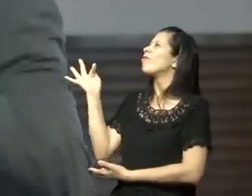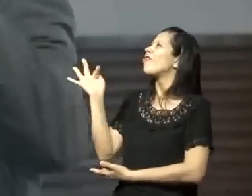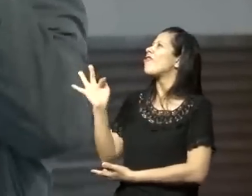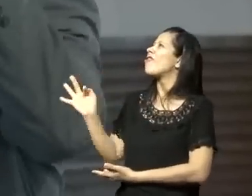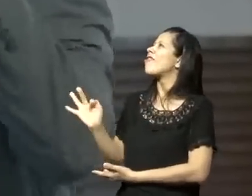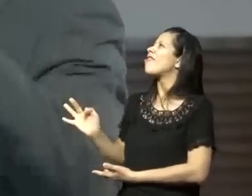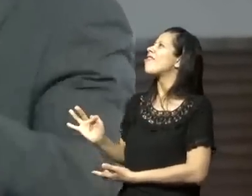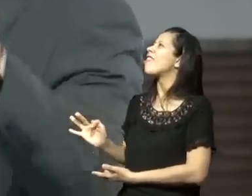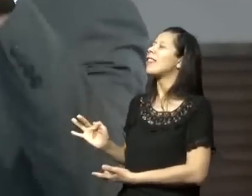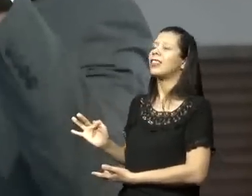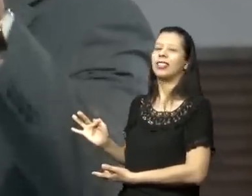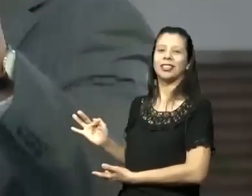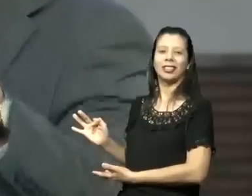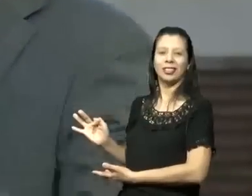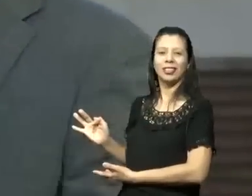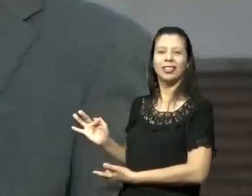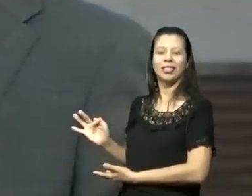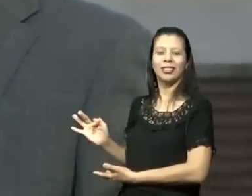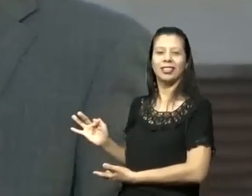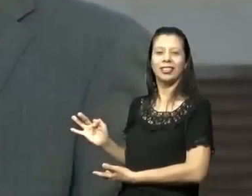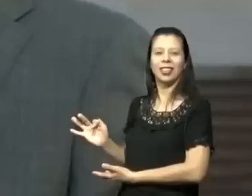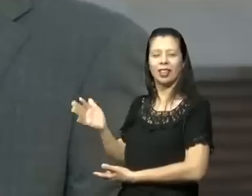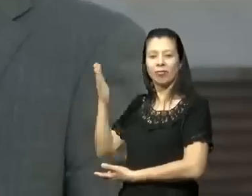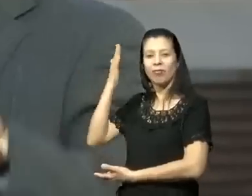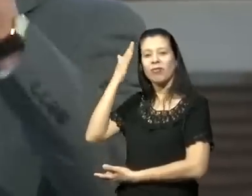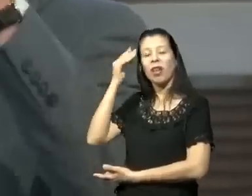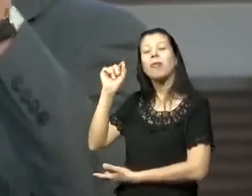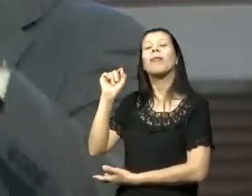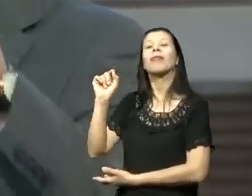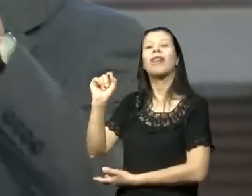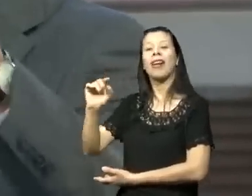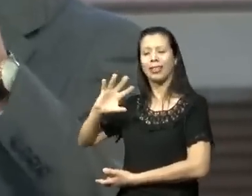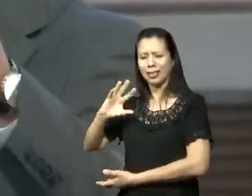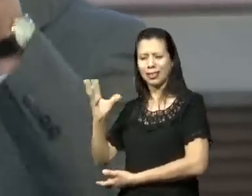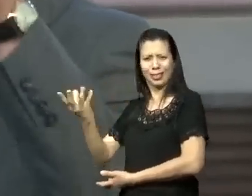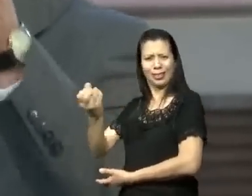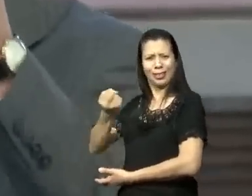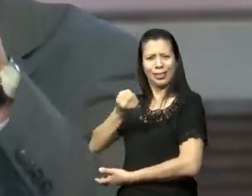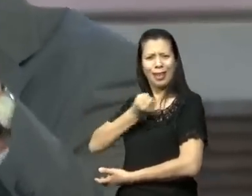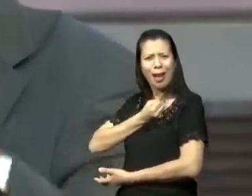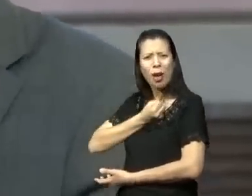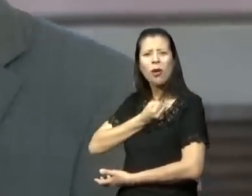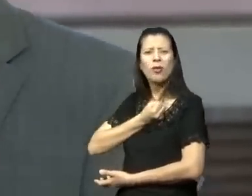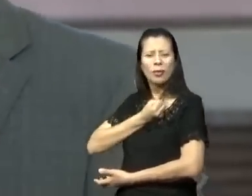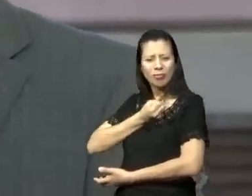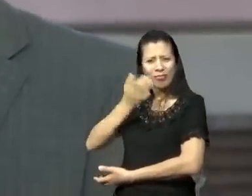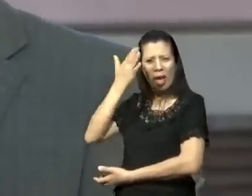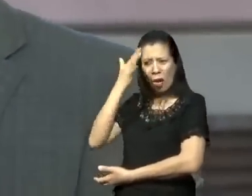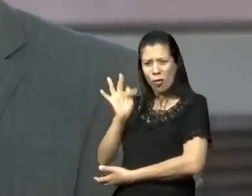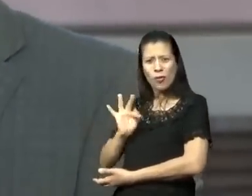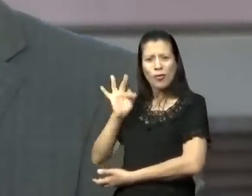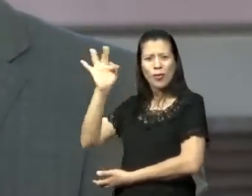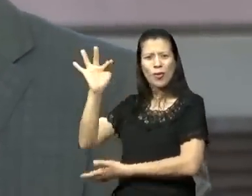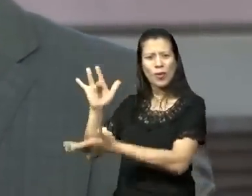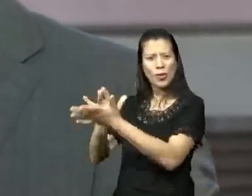é saber que você está salvo em Jesus e que você irá morar com ele até essa alegria